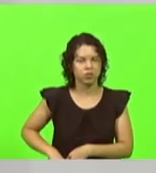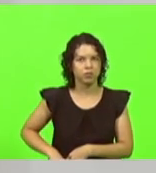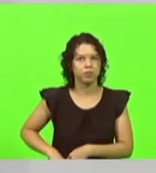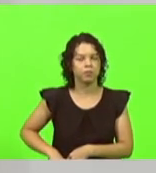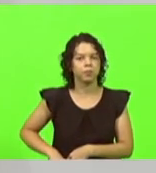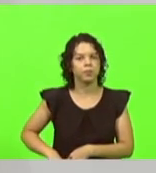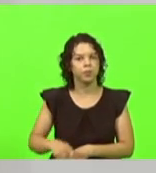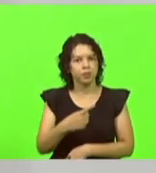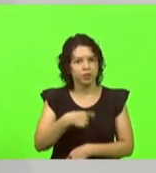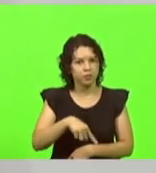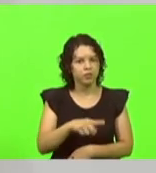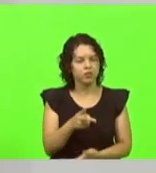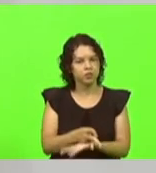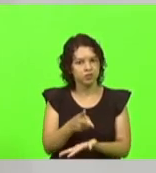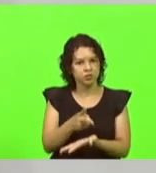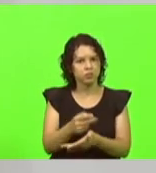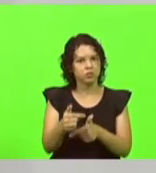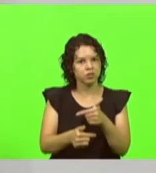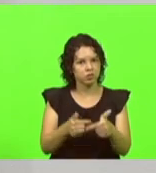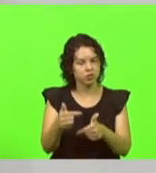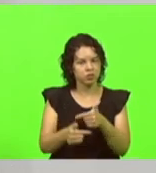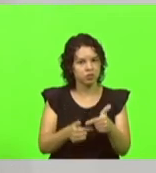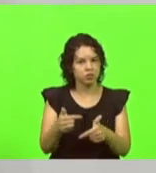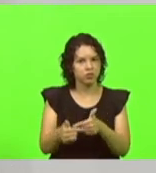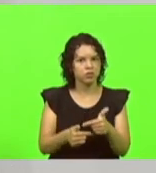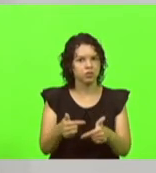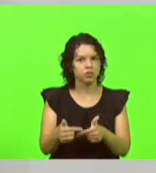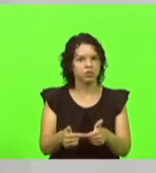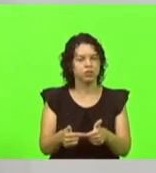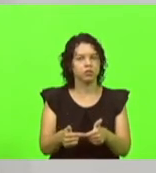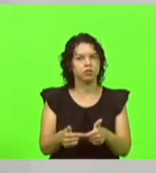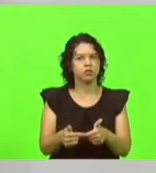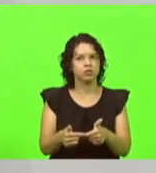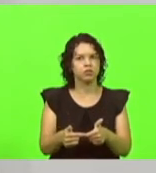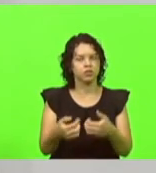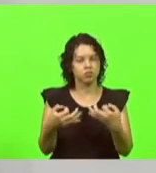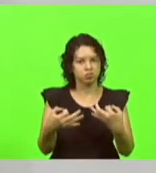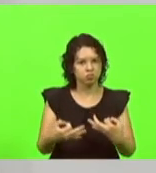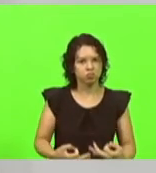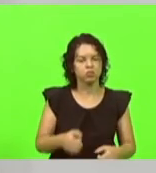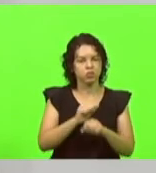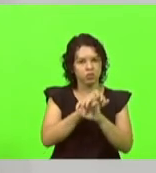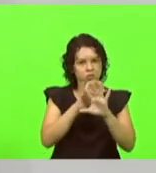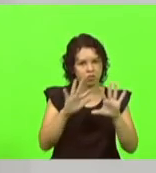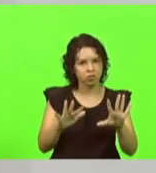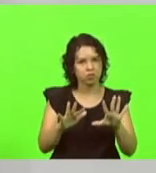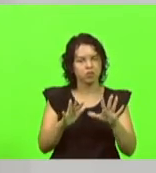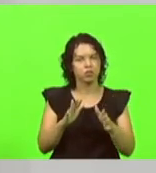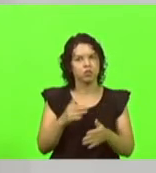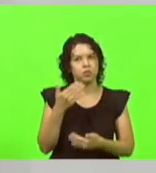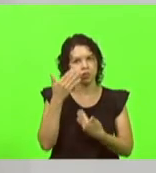teu trabalho seguro e transparente. Obrigado, deputada Paulinha.